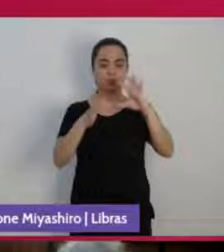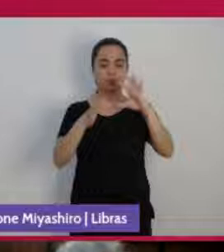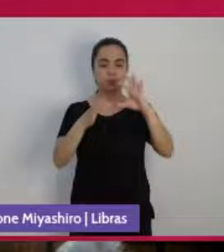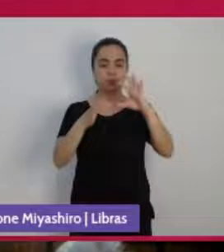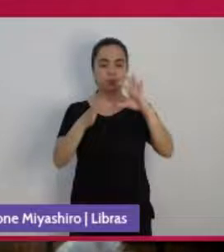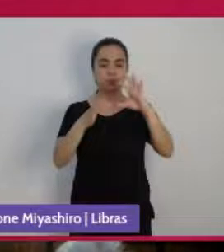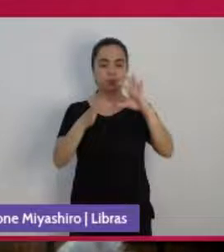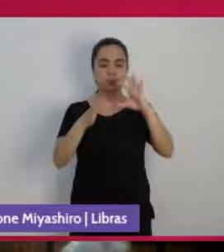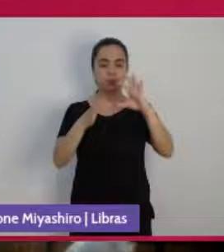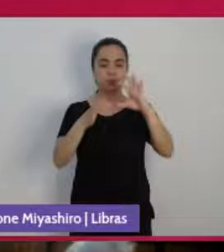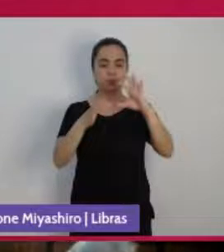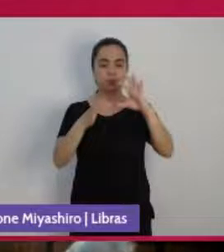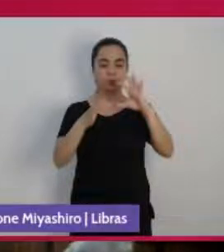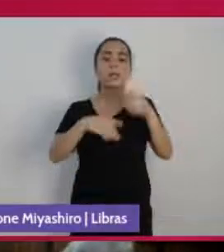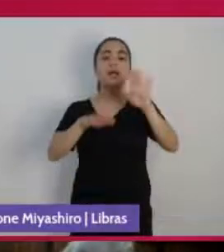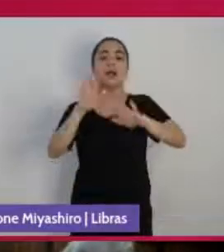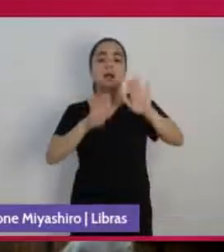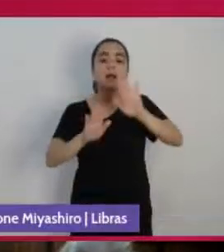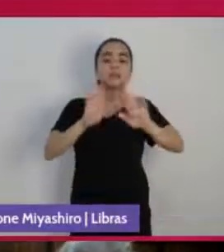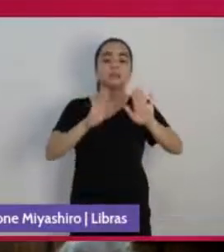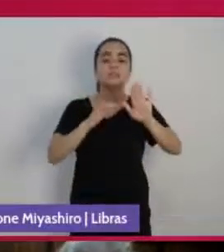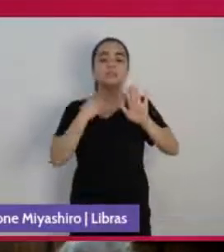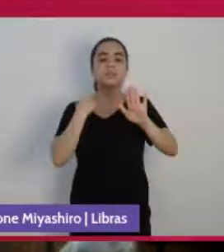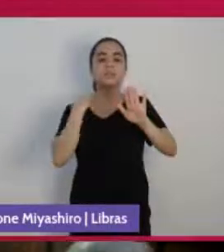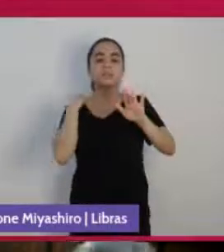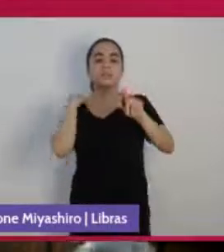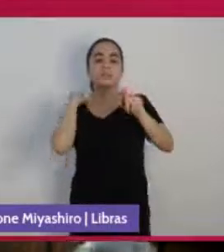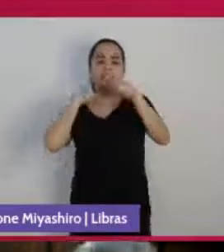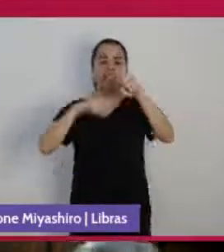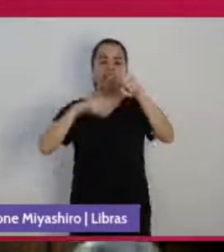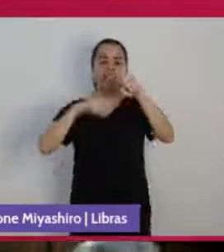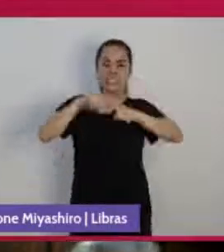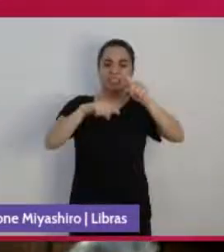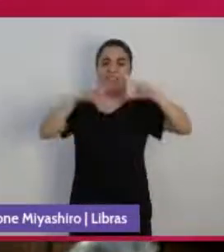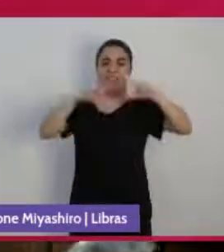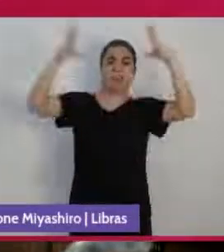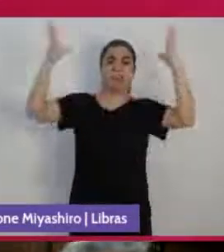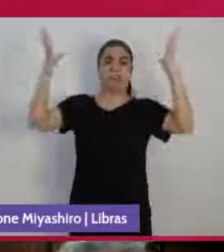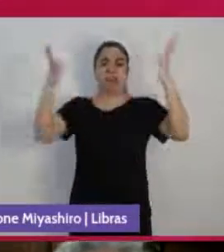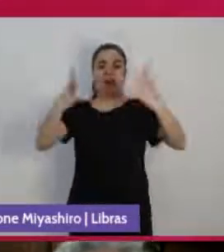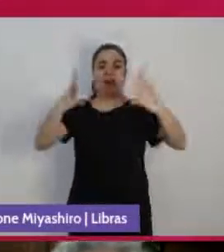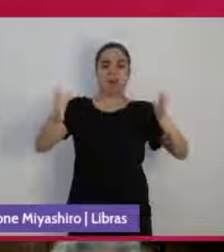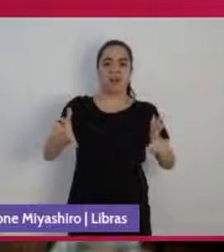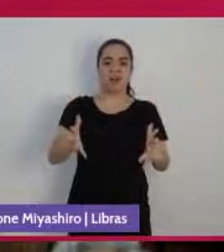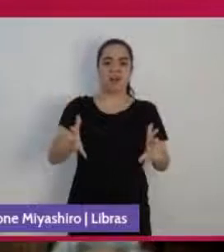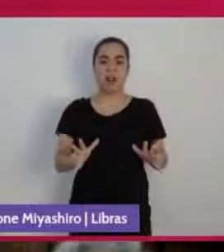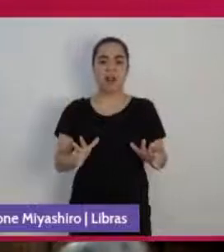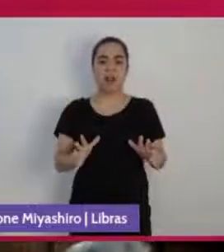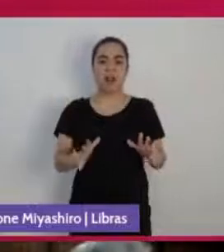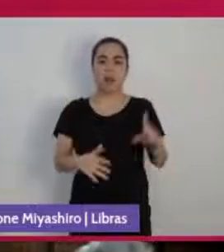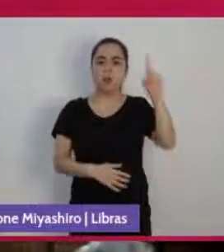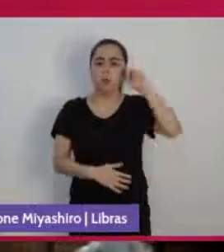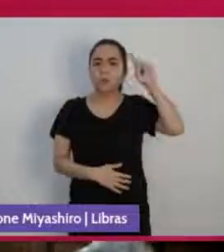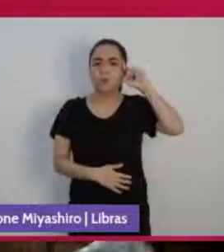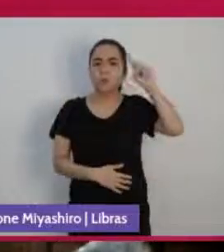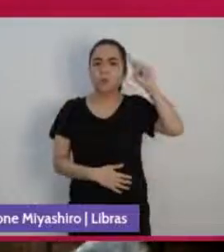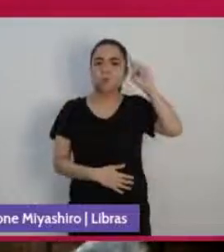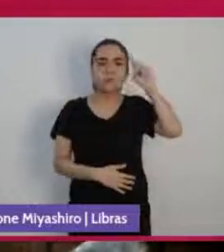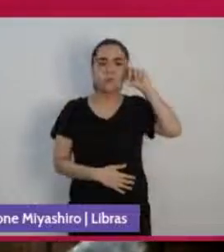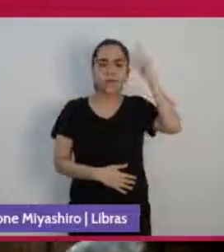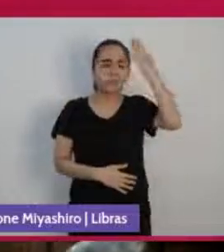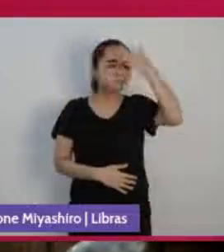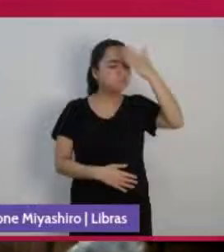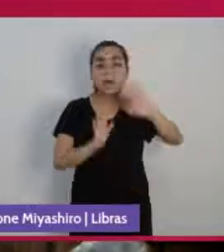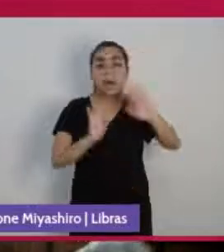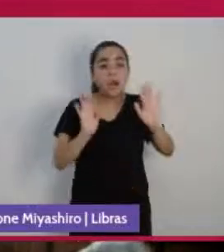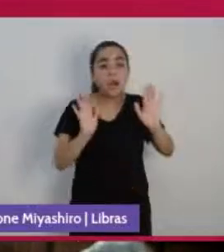que algo desse tipo a gente não vai encontrar no nosso dia a dia, né? Vez ou outra que a gente